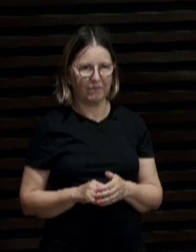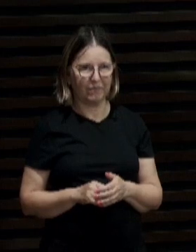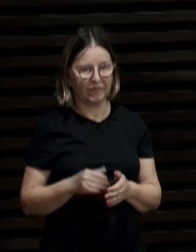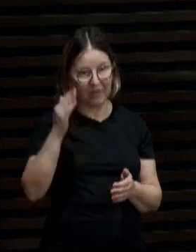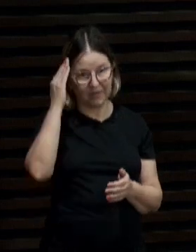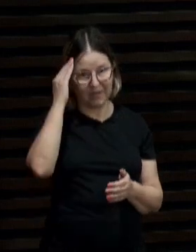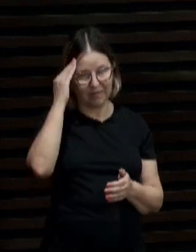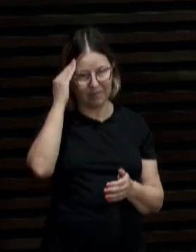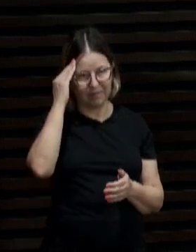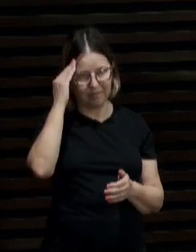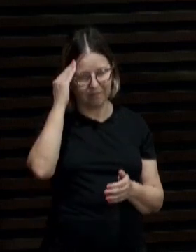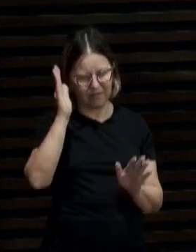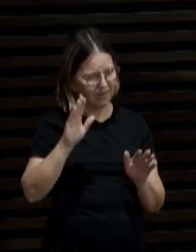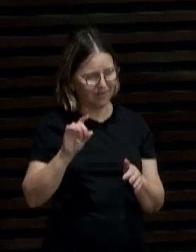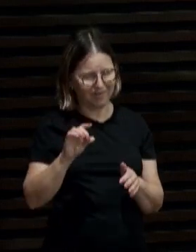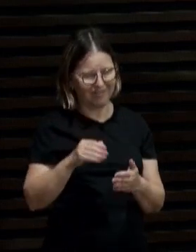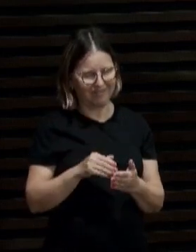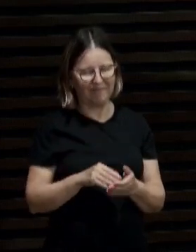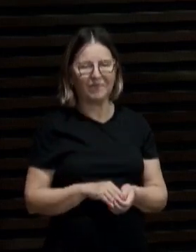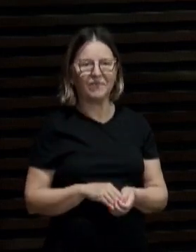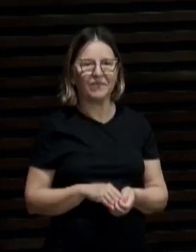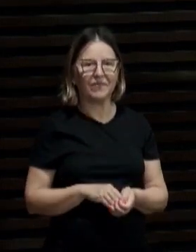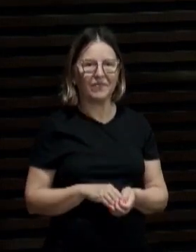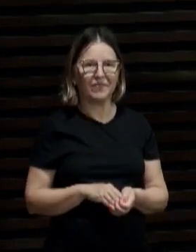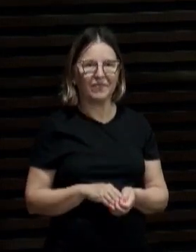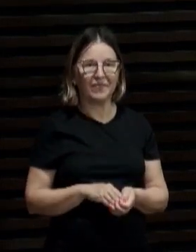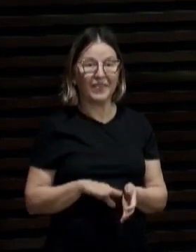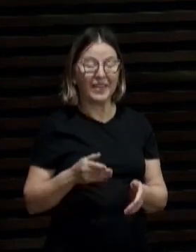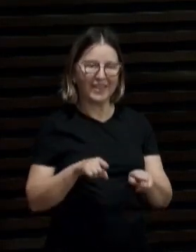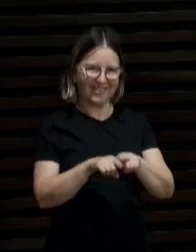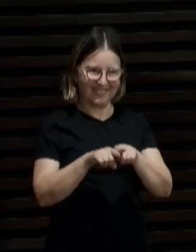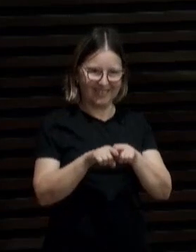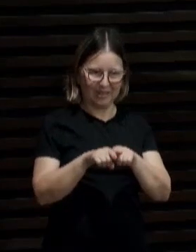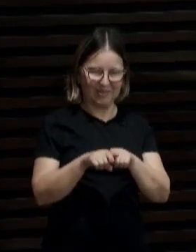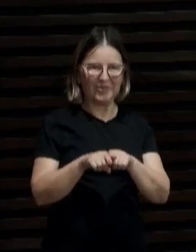Sabemos, porém... não, era só até ali mesmo, perdão. Então, meus irmãos,